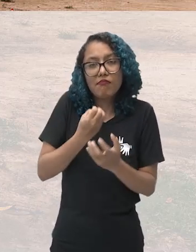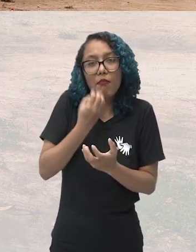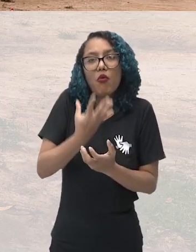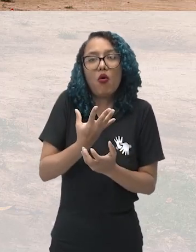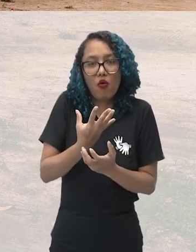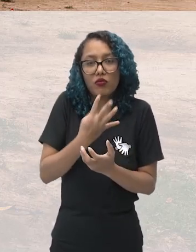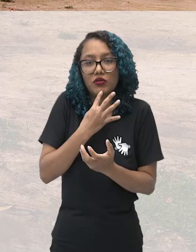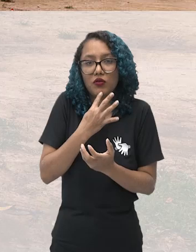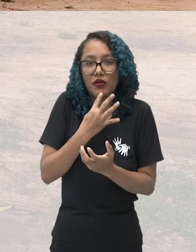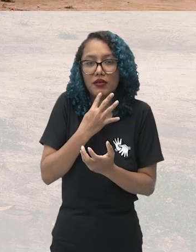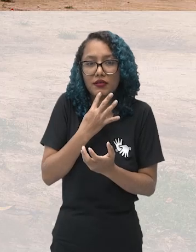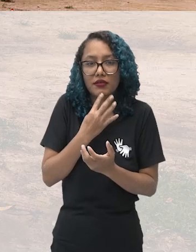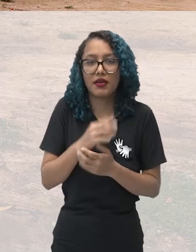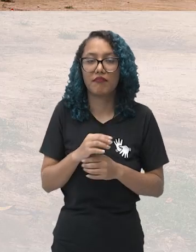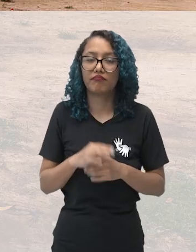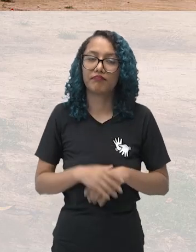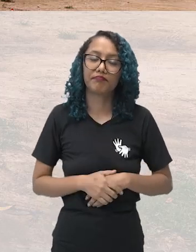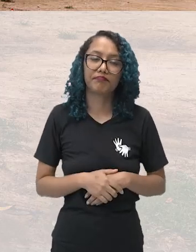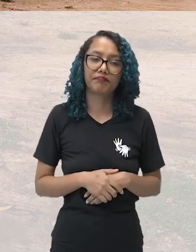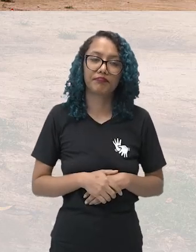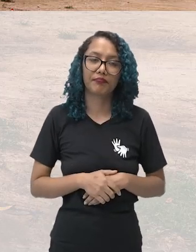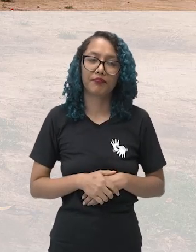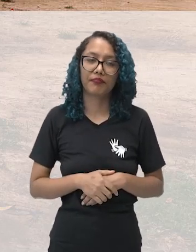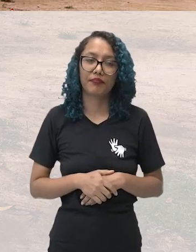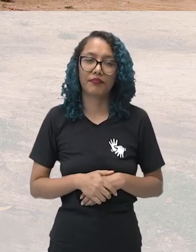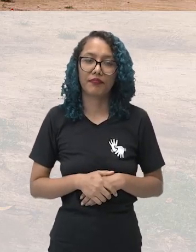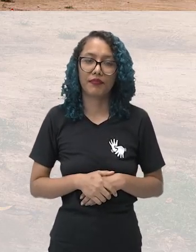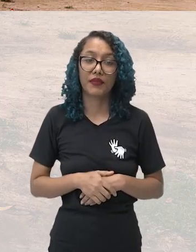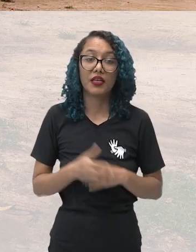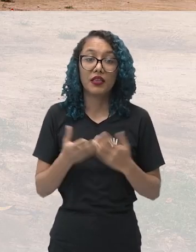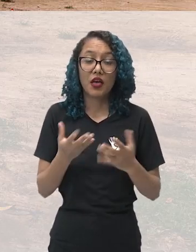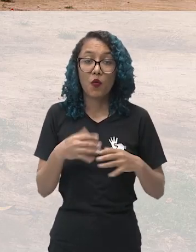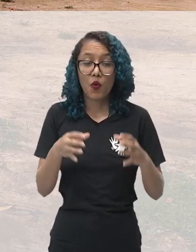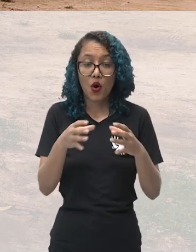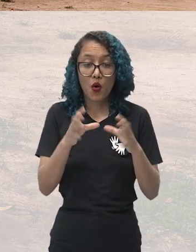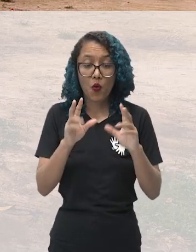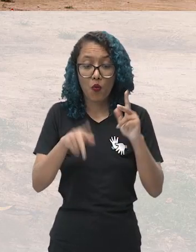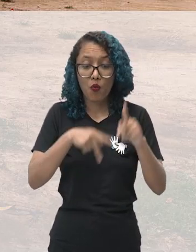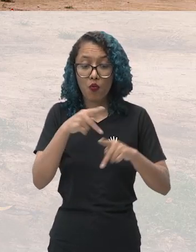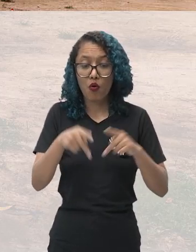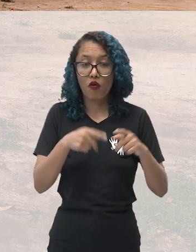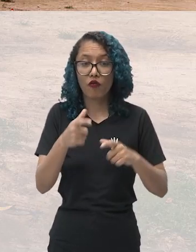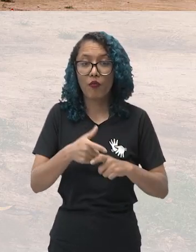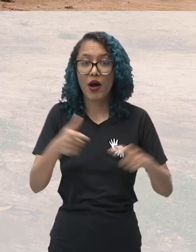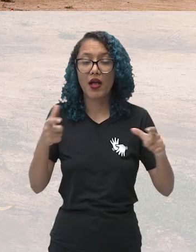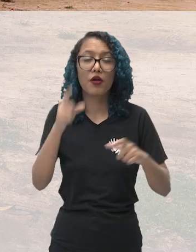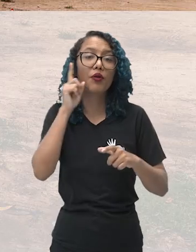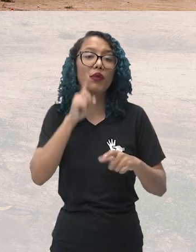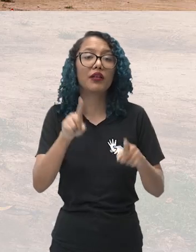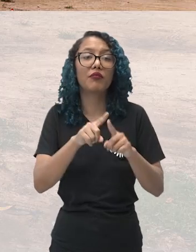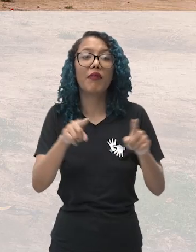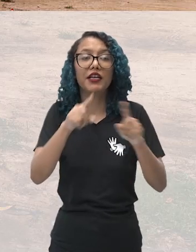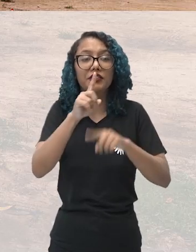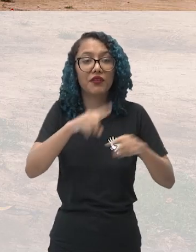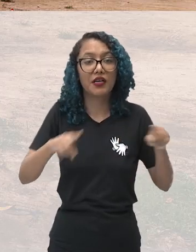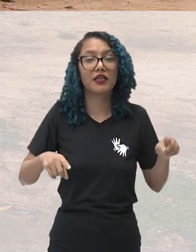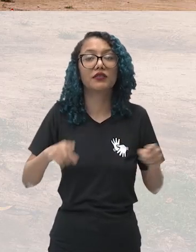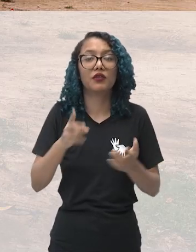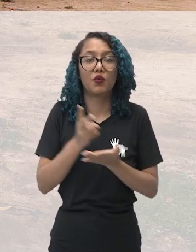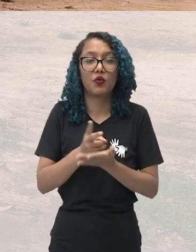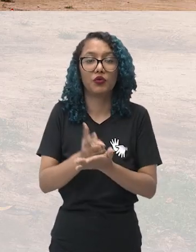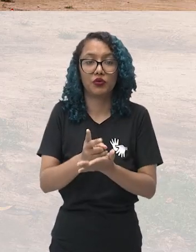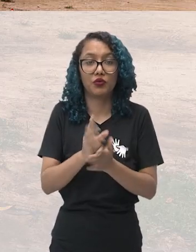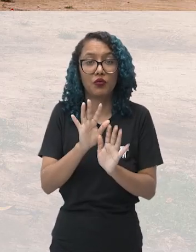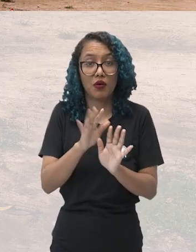enquanto etnia. É uma população majoritariamente parda, mas a gente também observa uma variação, como a gente vai ver na próxima tela agora, da